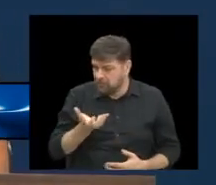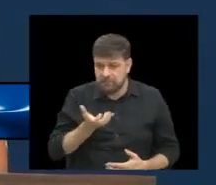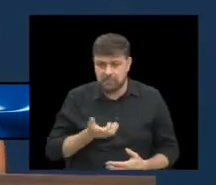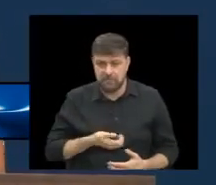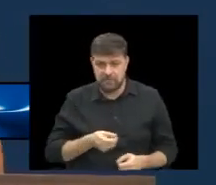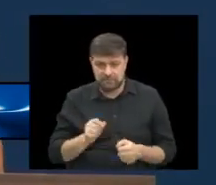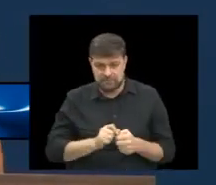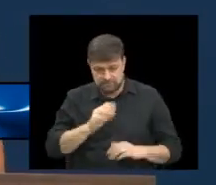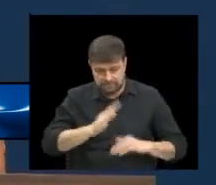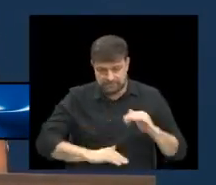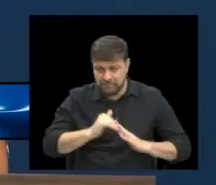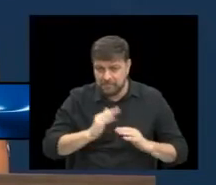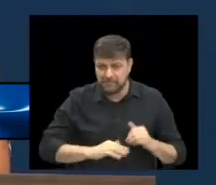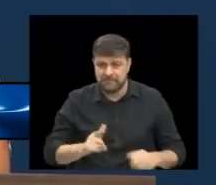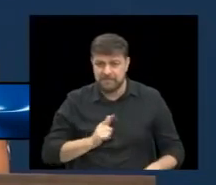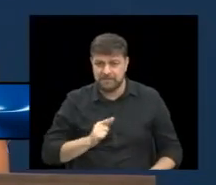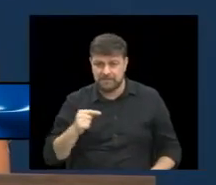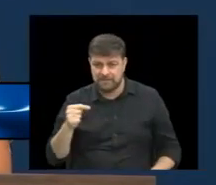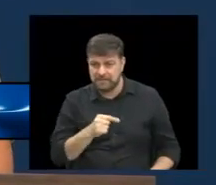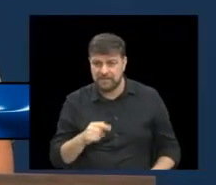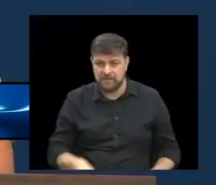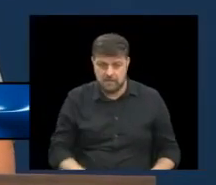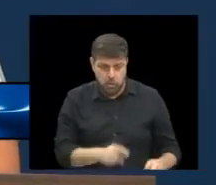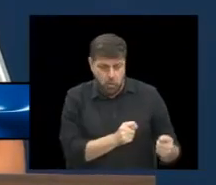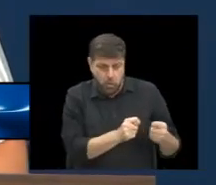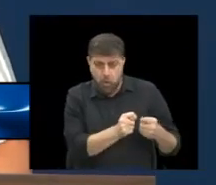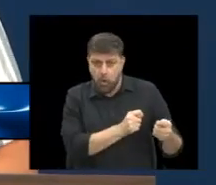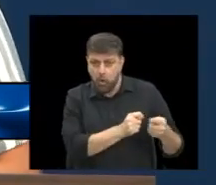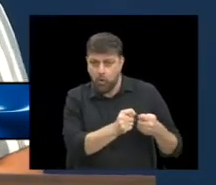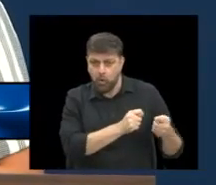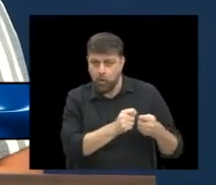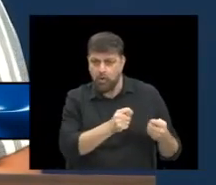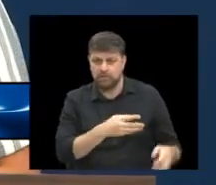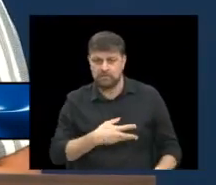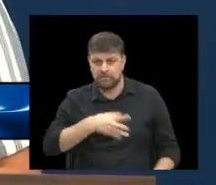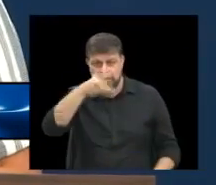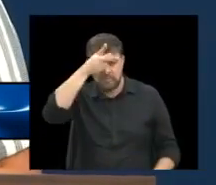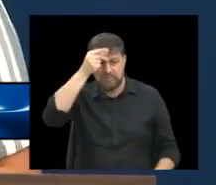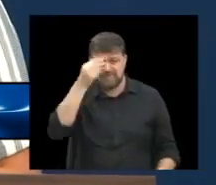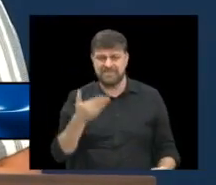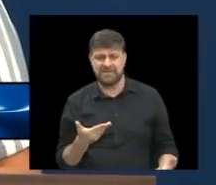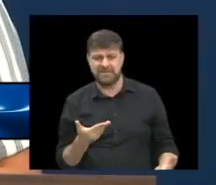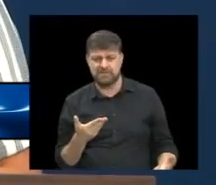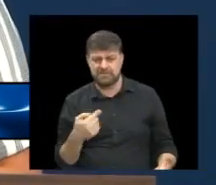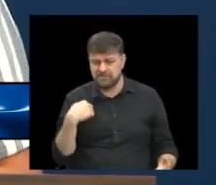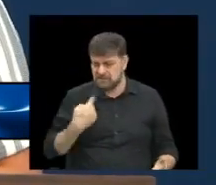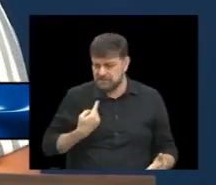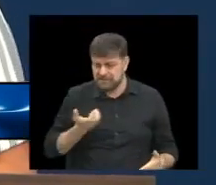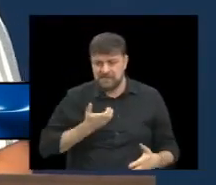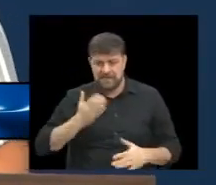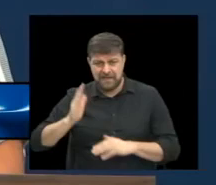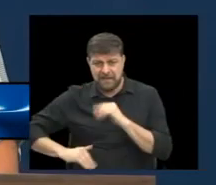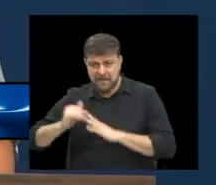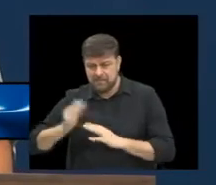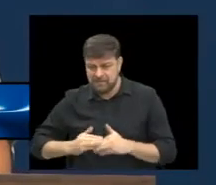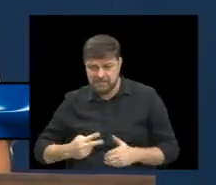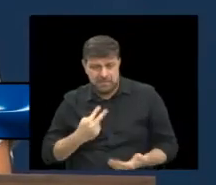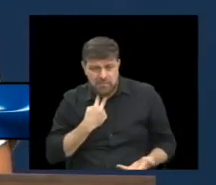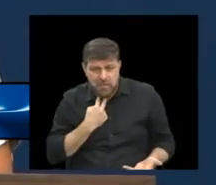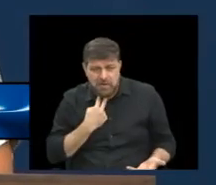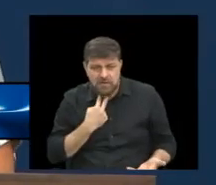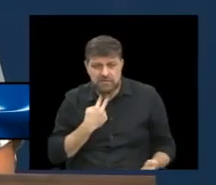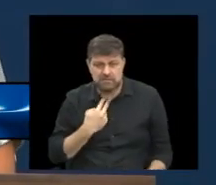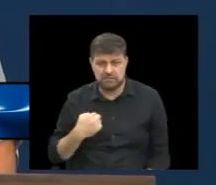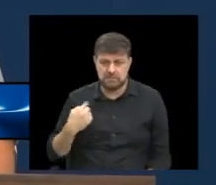fazer nada que não está sob o restrito controle da gestão municipal. A gente está discutindo